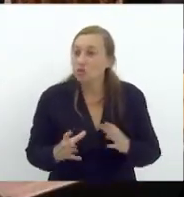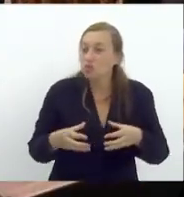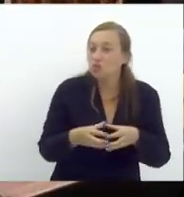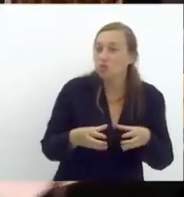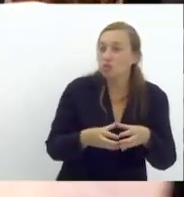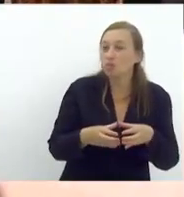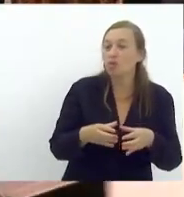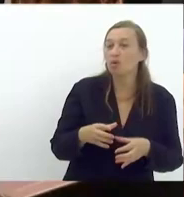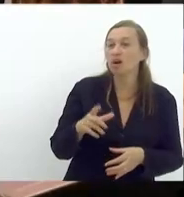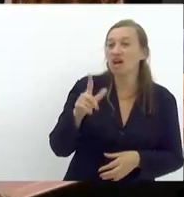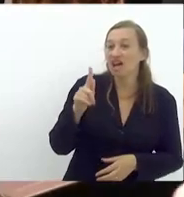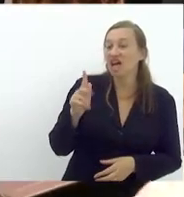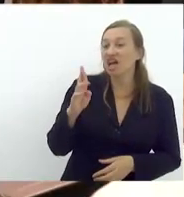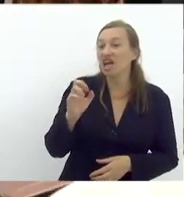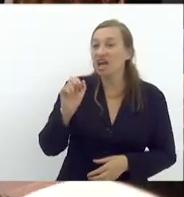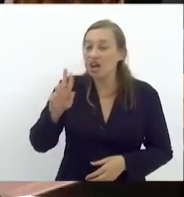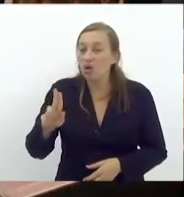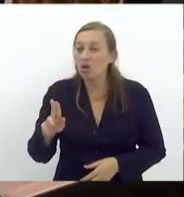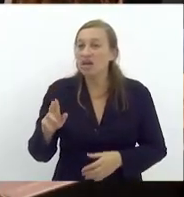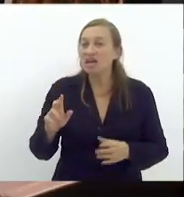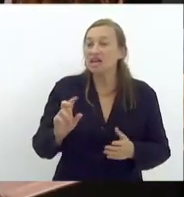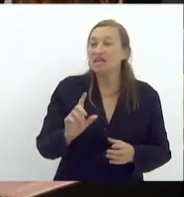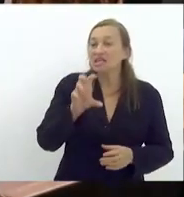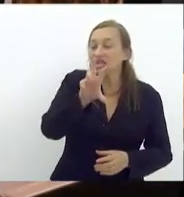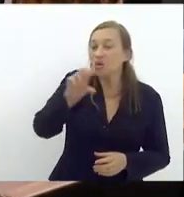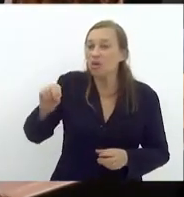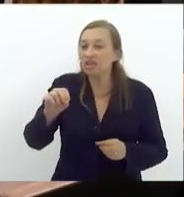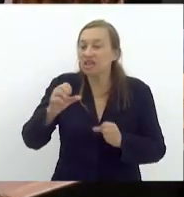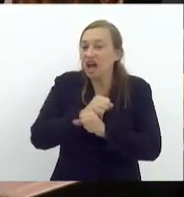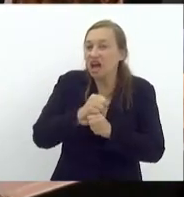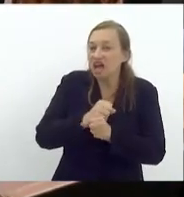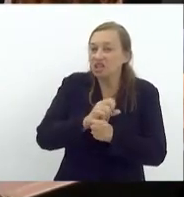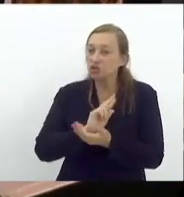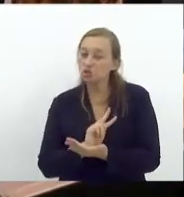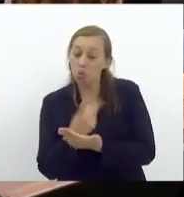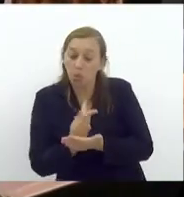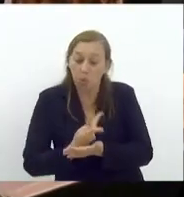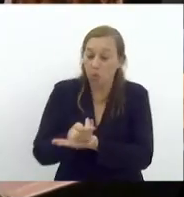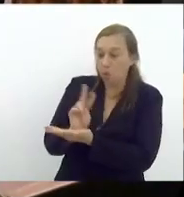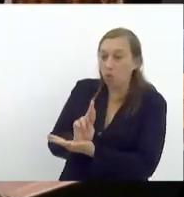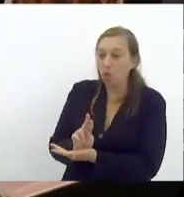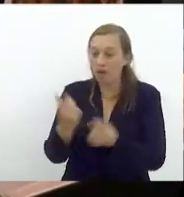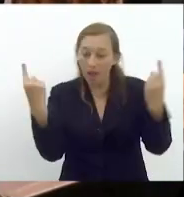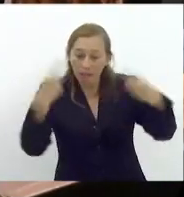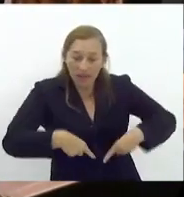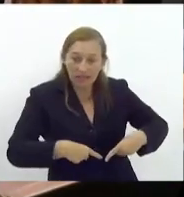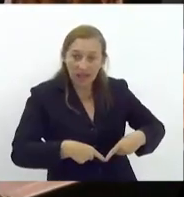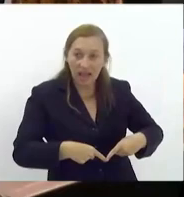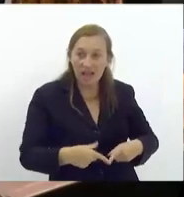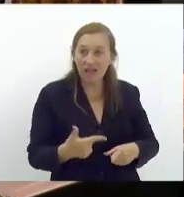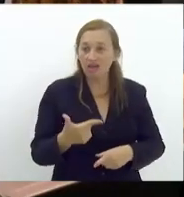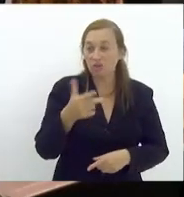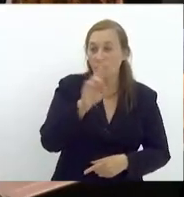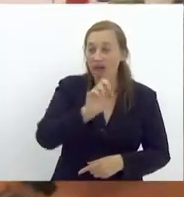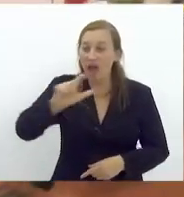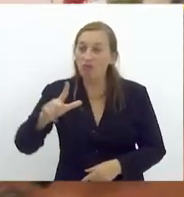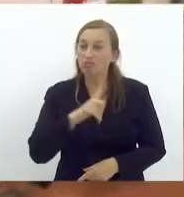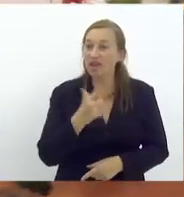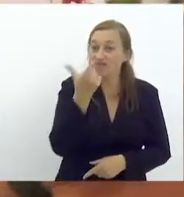né São 50 anos de hip hop brutal ko tem 25 tá e a Batalha do Real tem 20